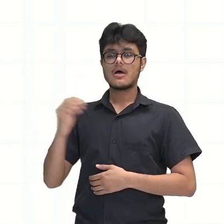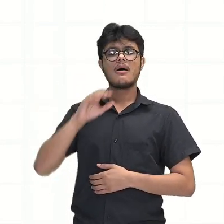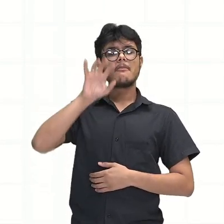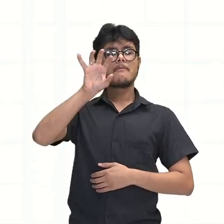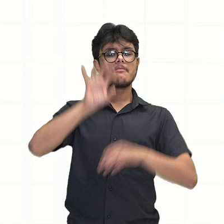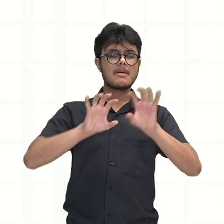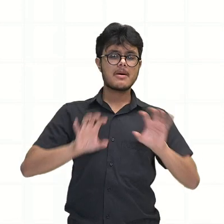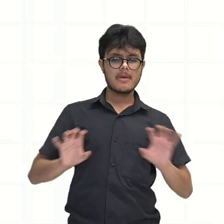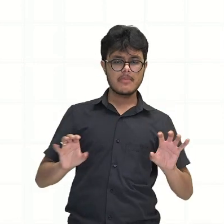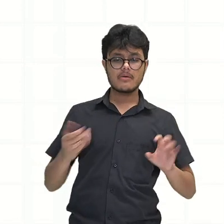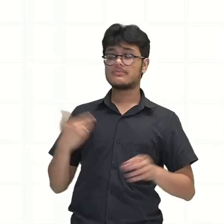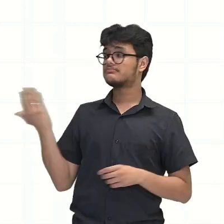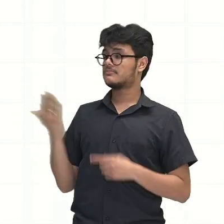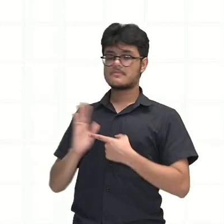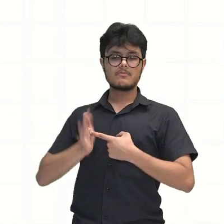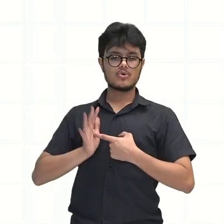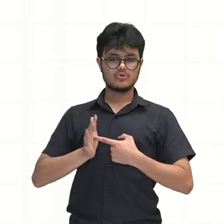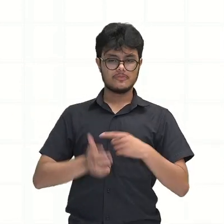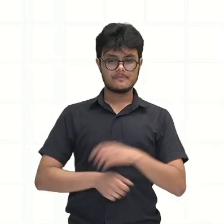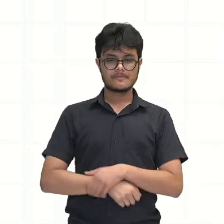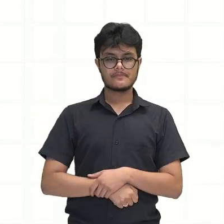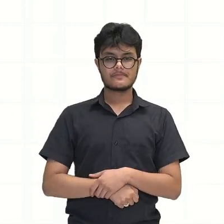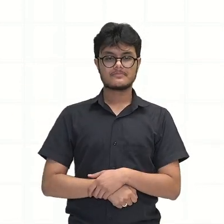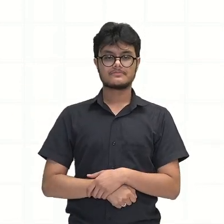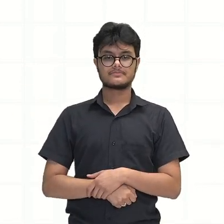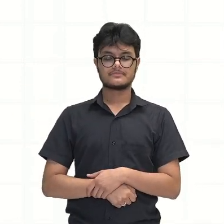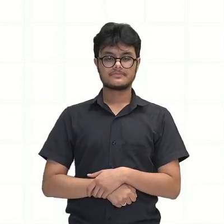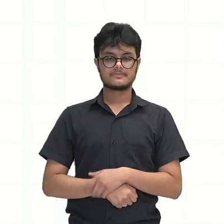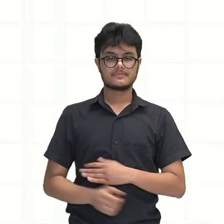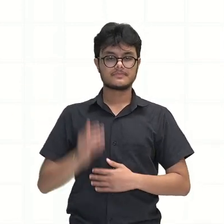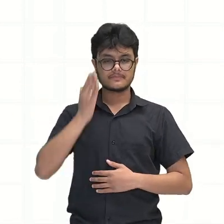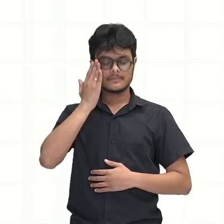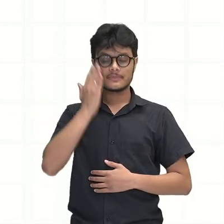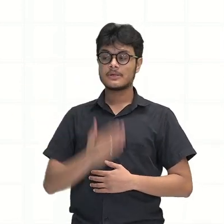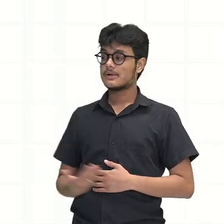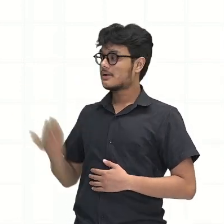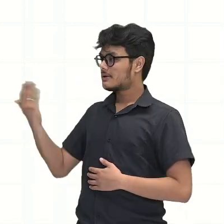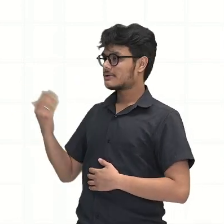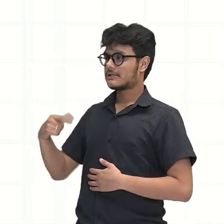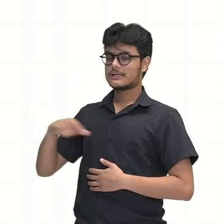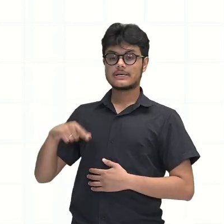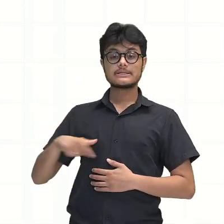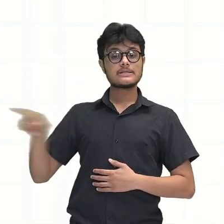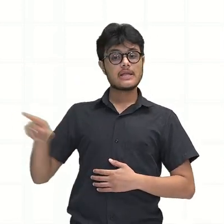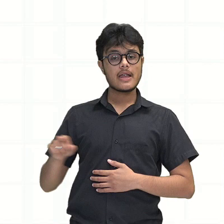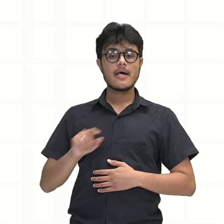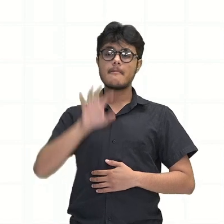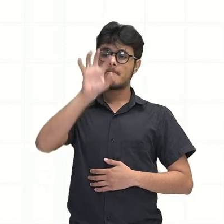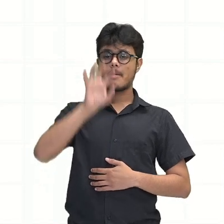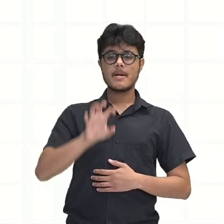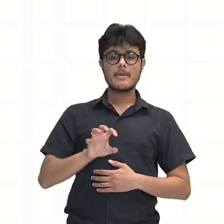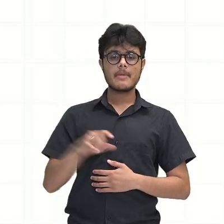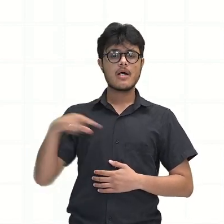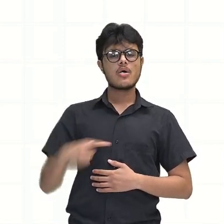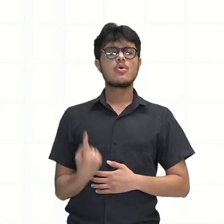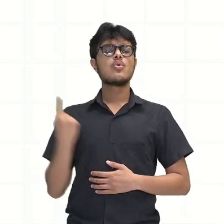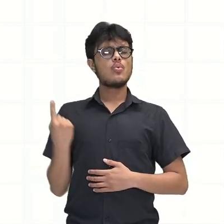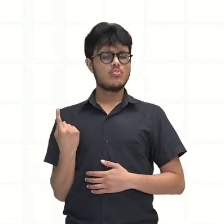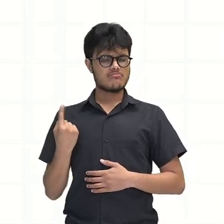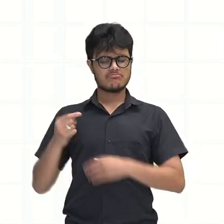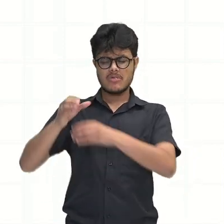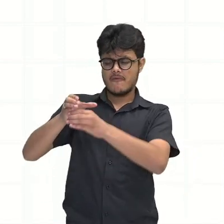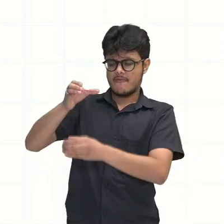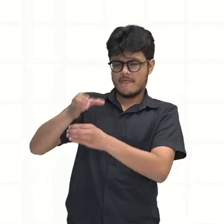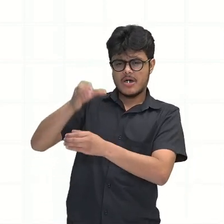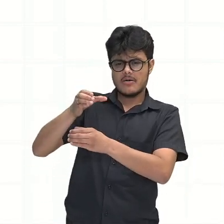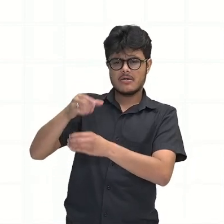do motor de combustão interna. Então, aqui, a gente tem a representação de um cilindro, né? No